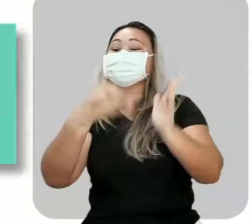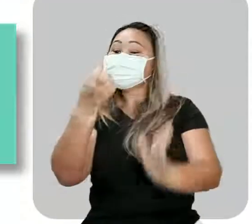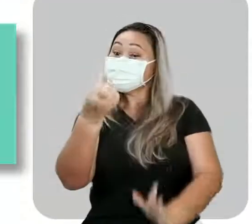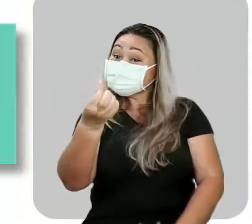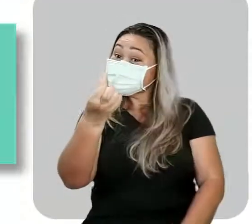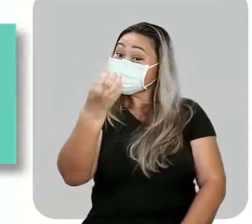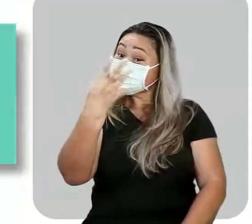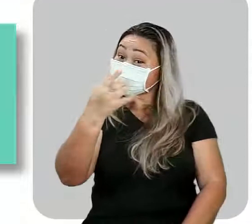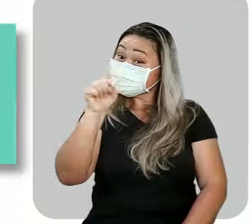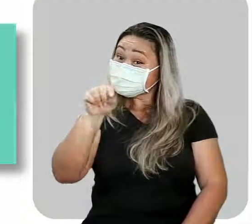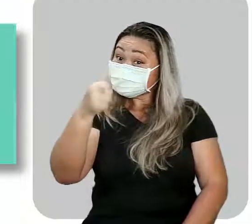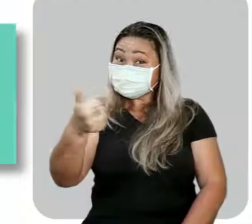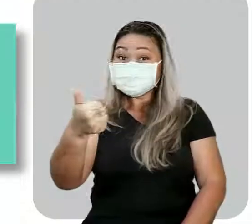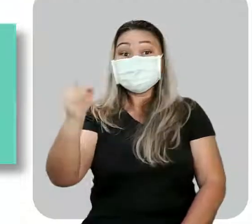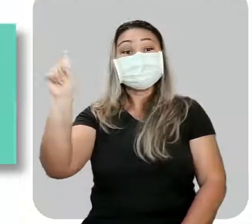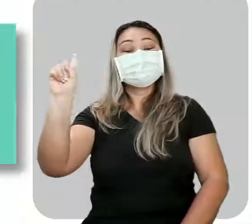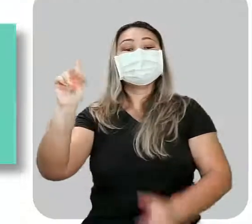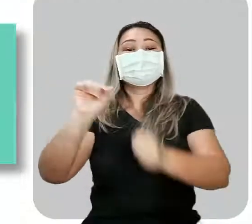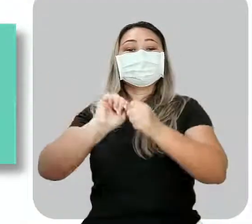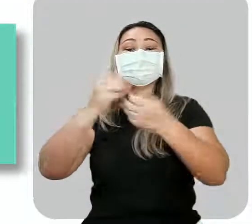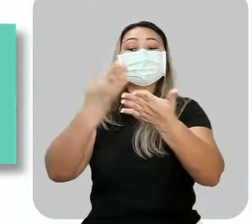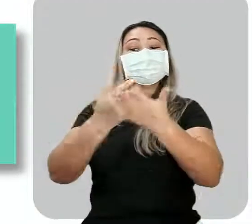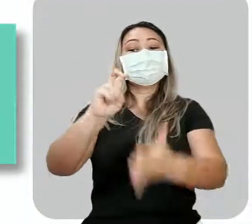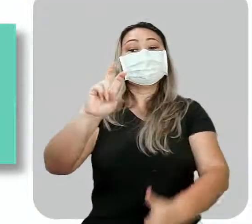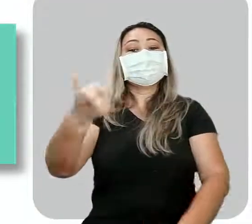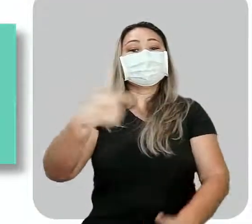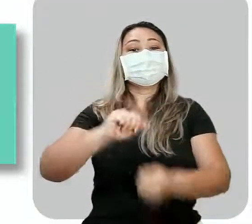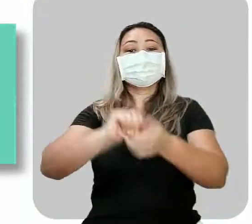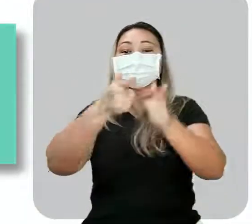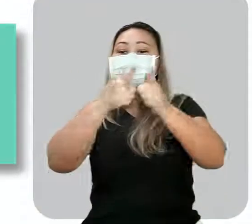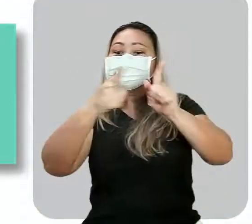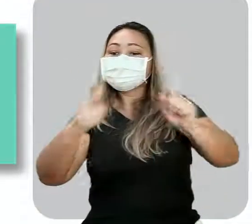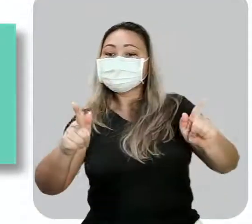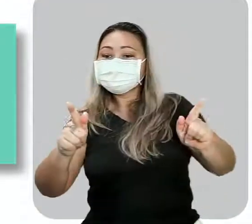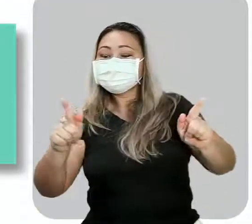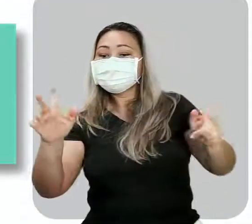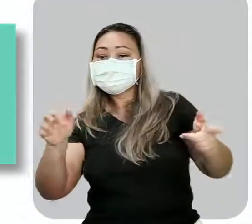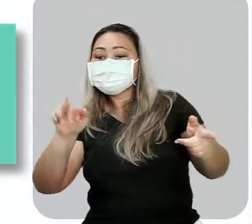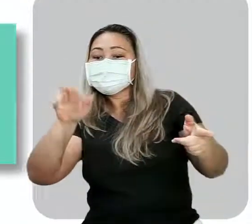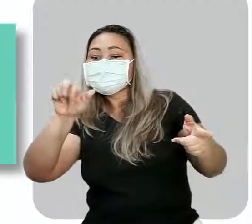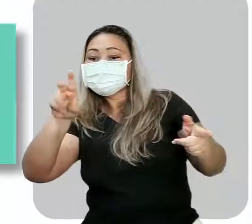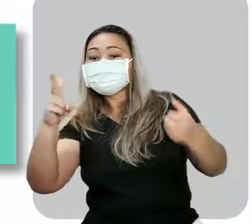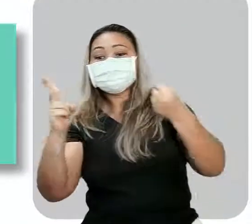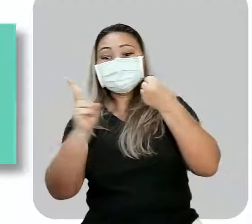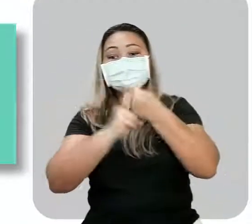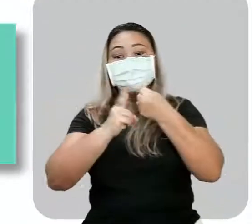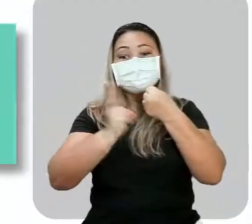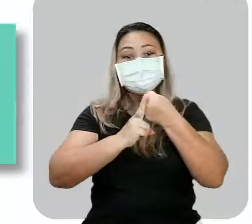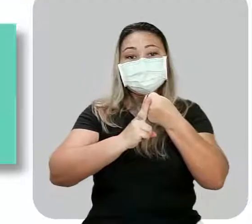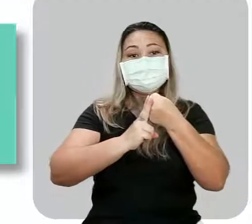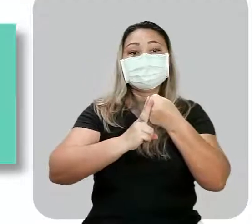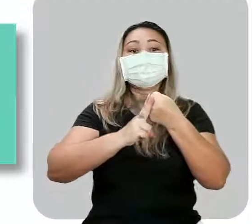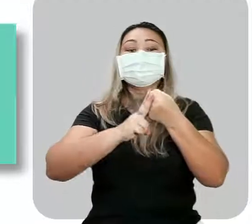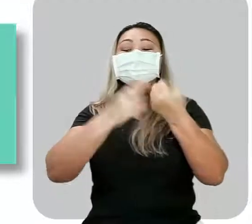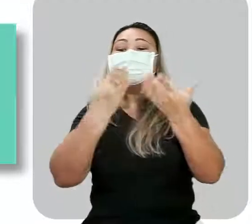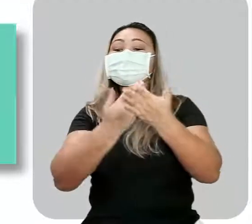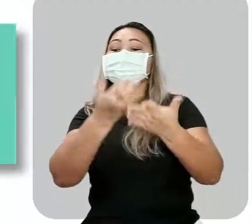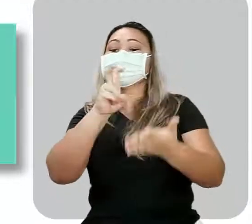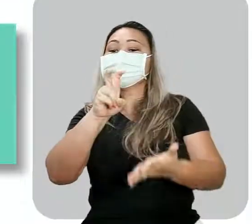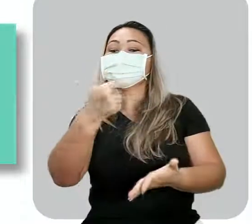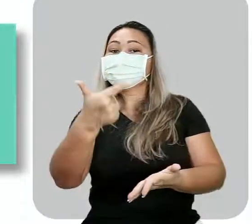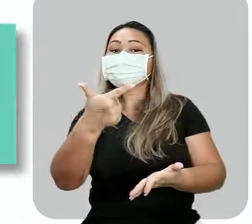64.1. Eu tenho aula 51, que é gramática, regência verbal.